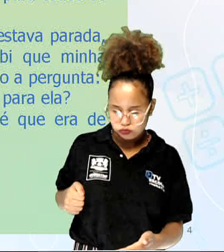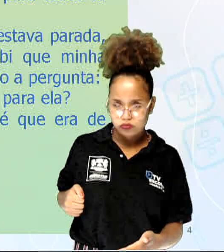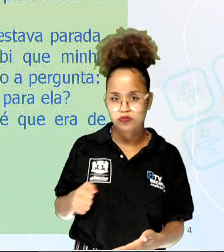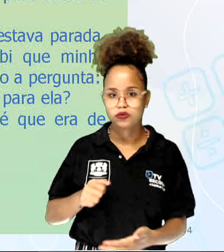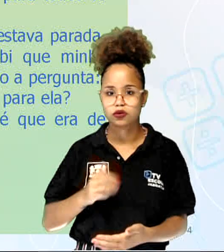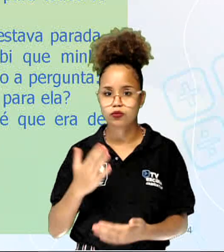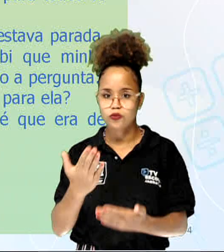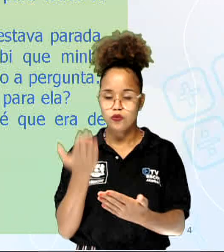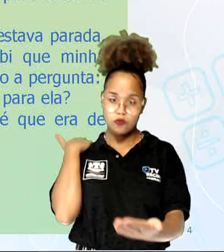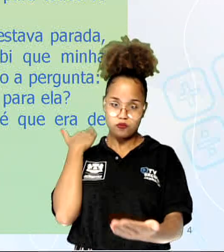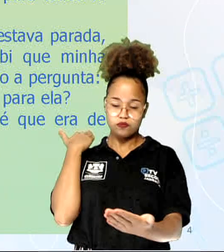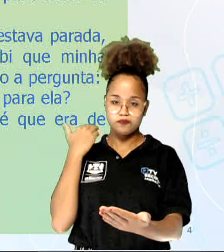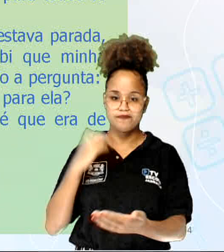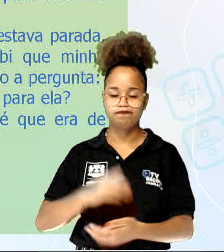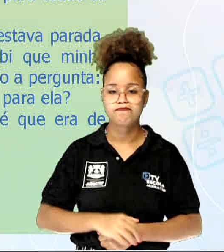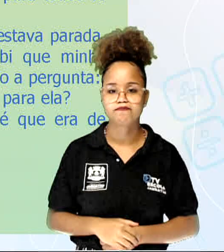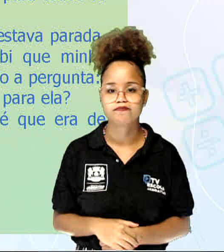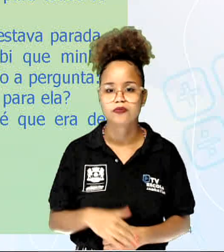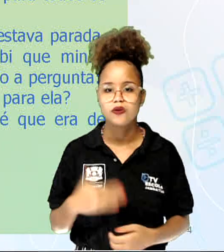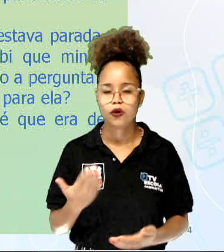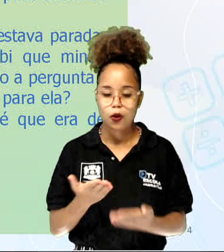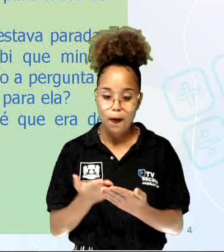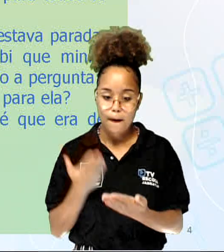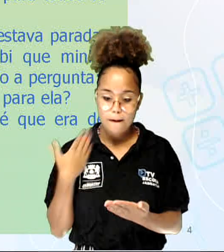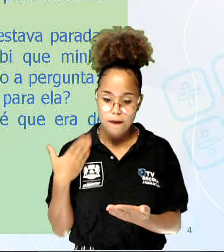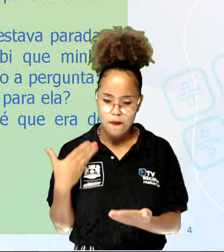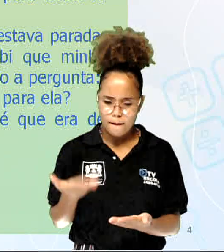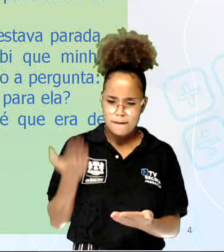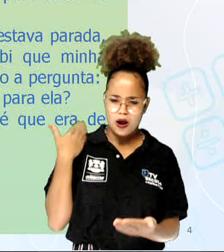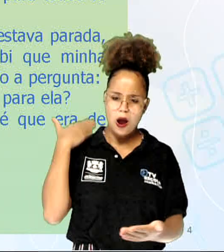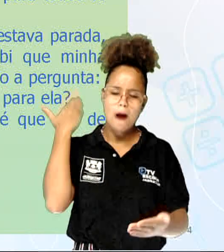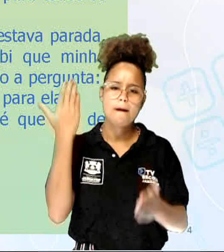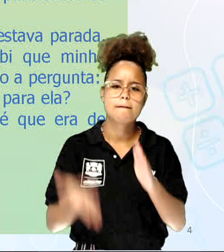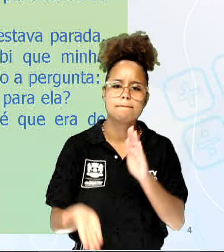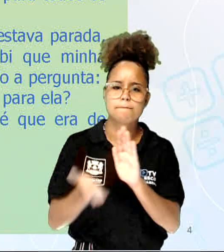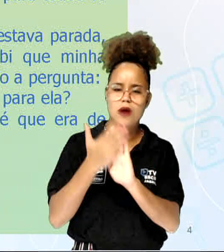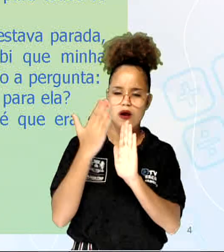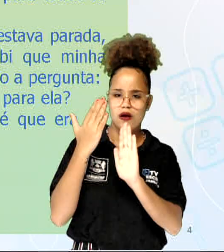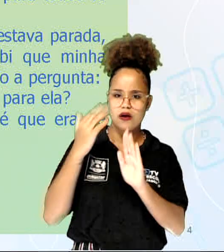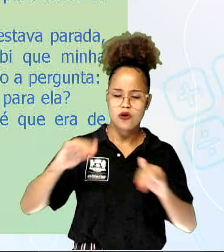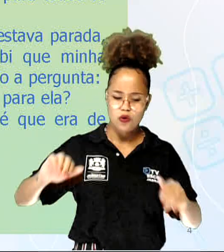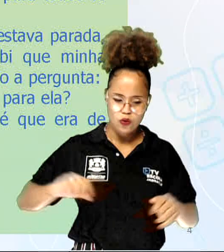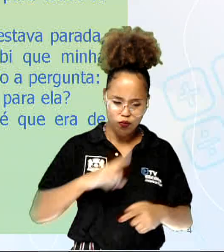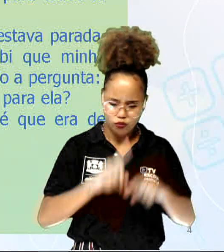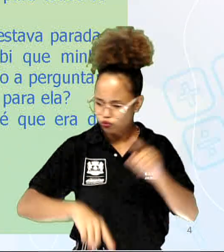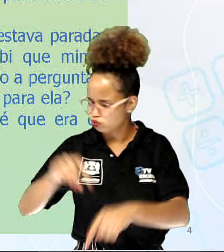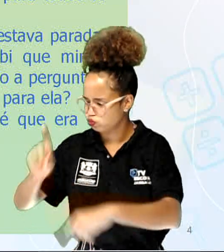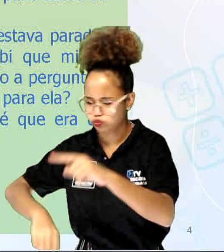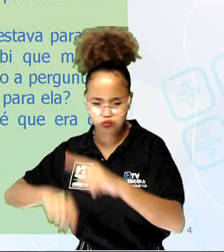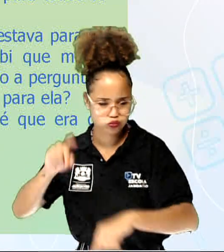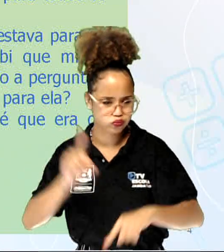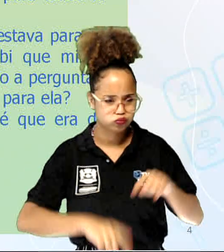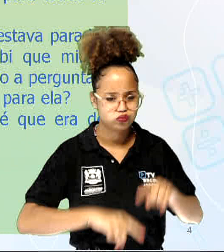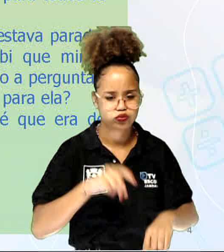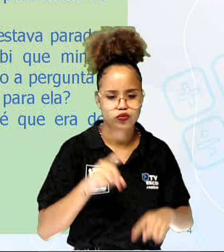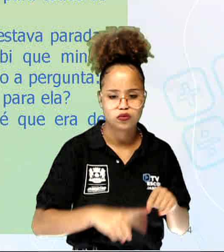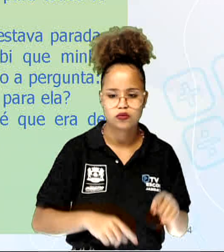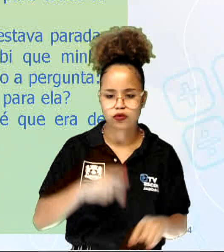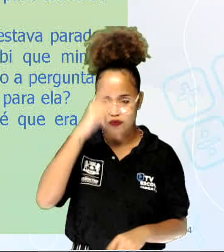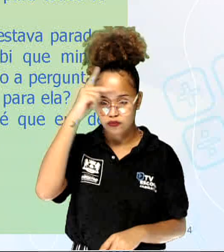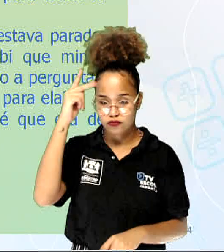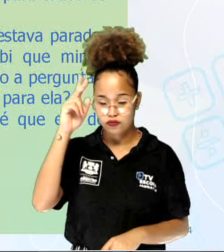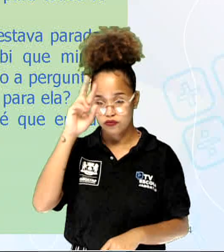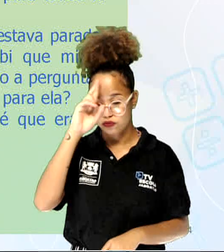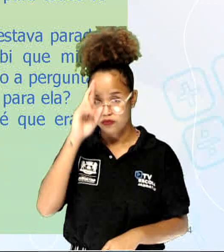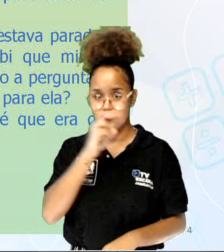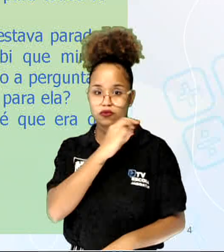o encosto com força, caindo para trás, esbarrando embrulhos para todos os lados. O comandante já